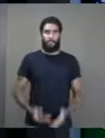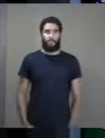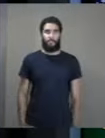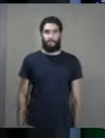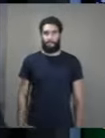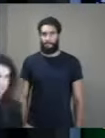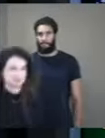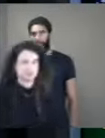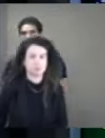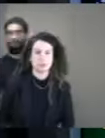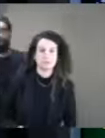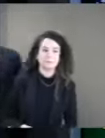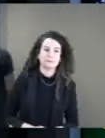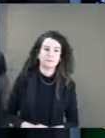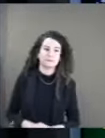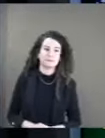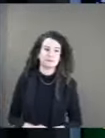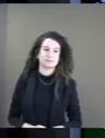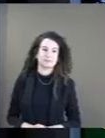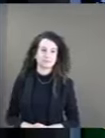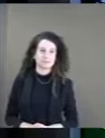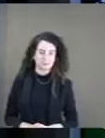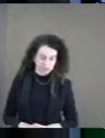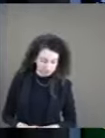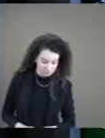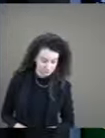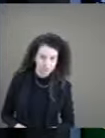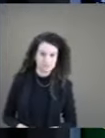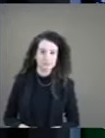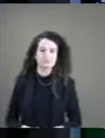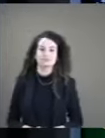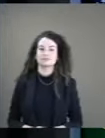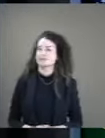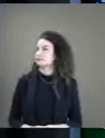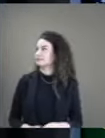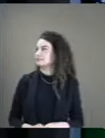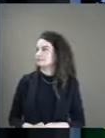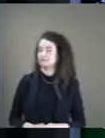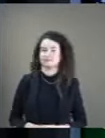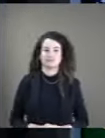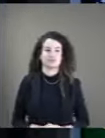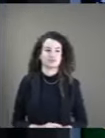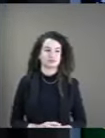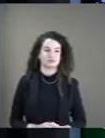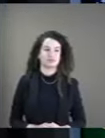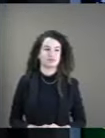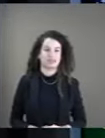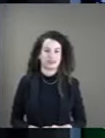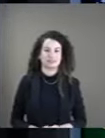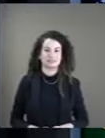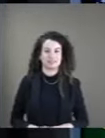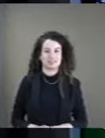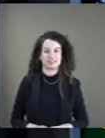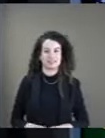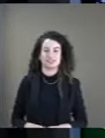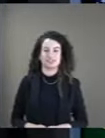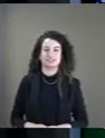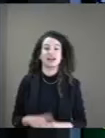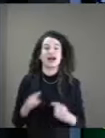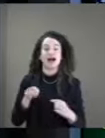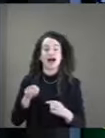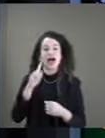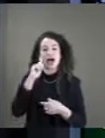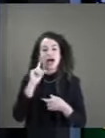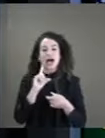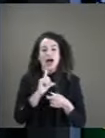Procuradoria-Geral da República do Brasil. A sua exclusão desse artigo 28